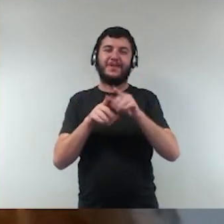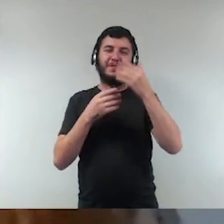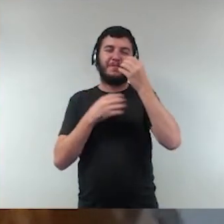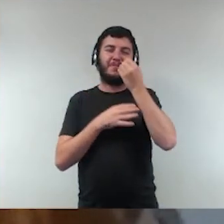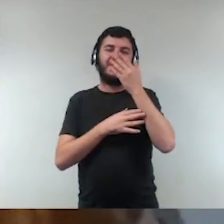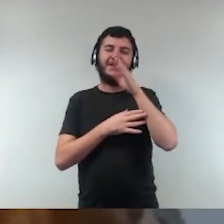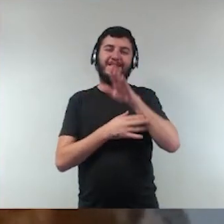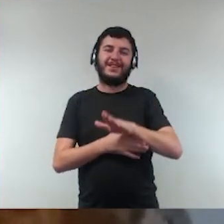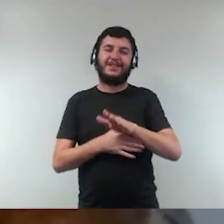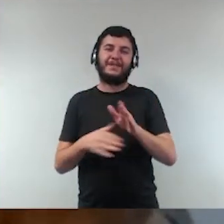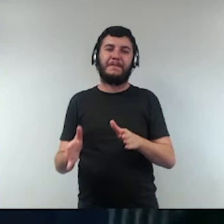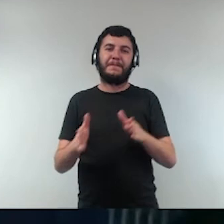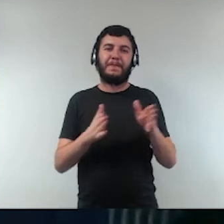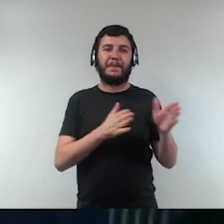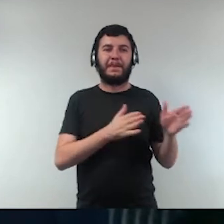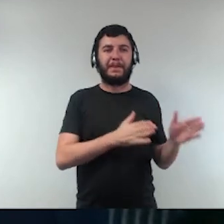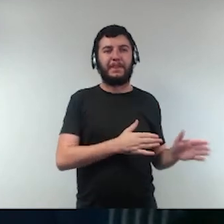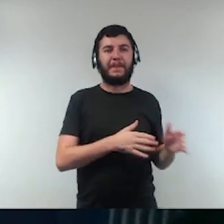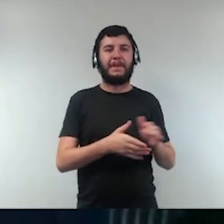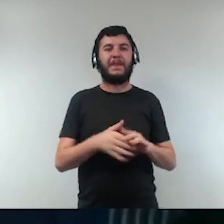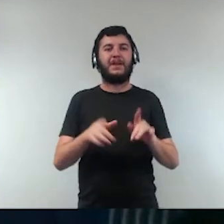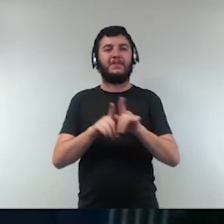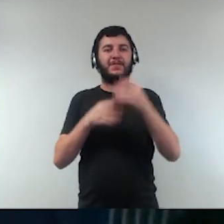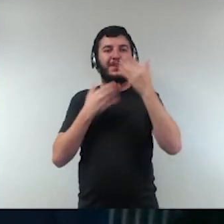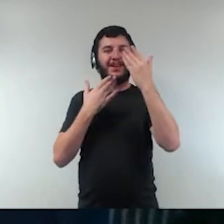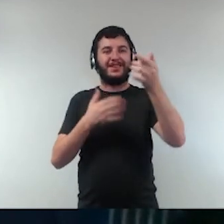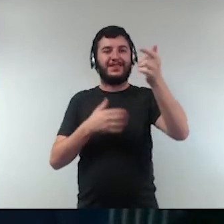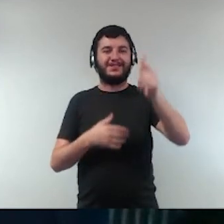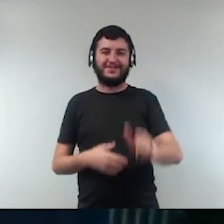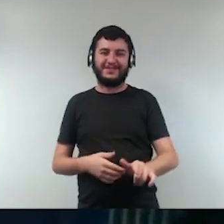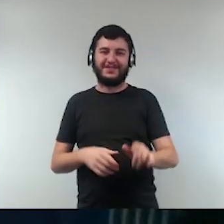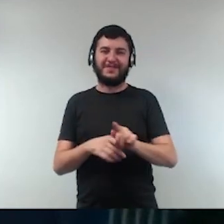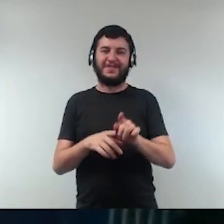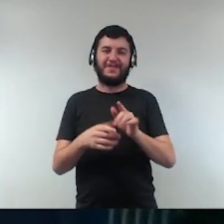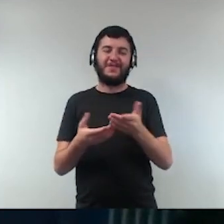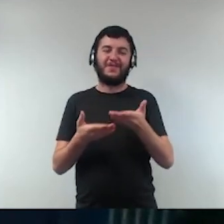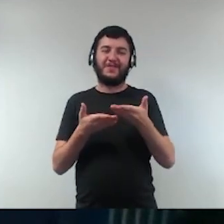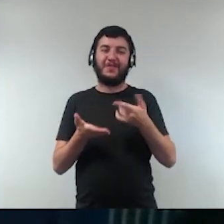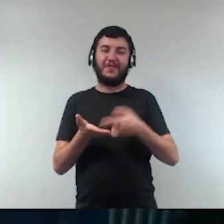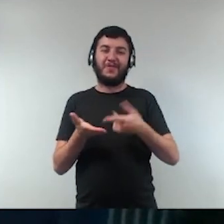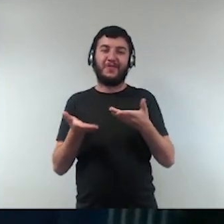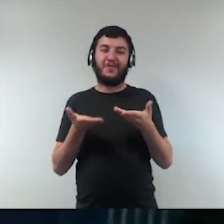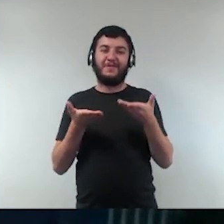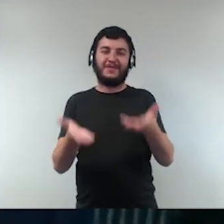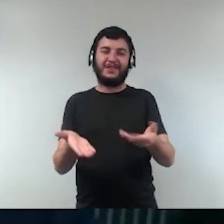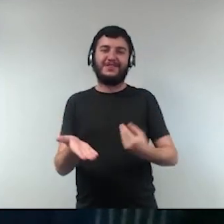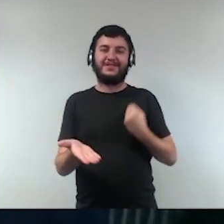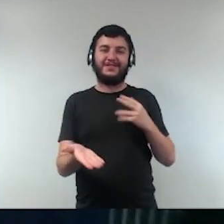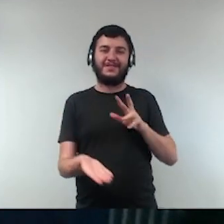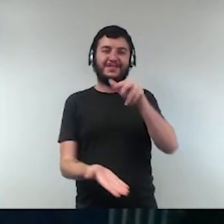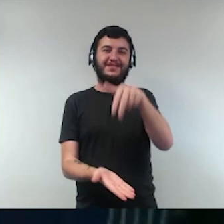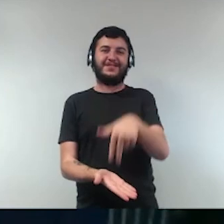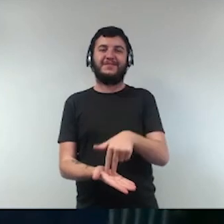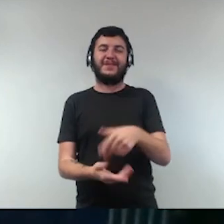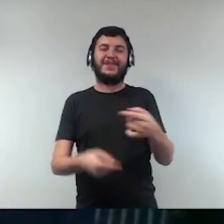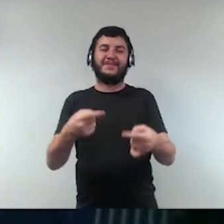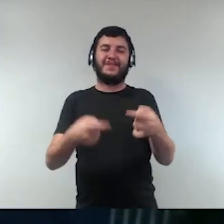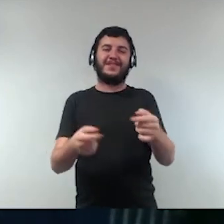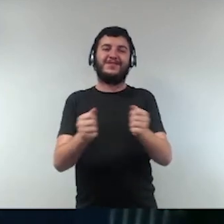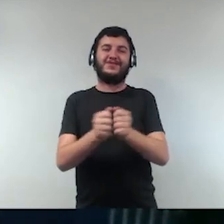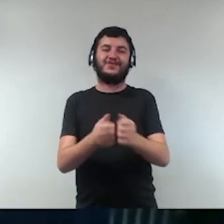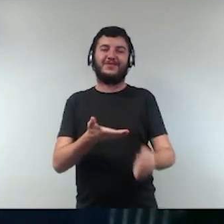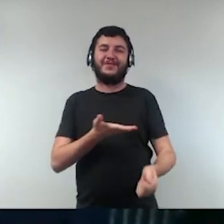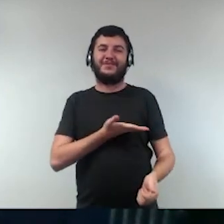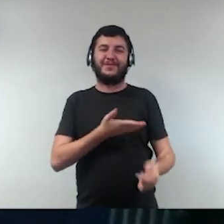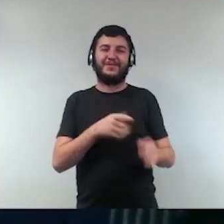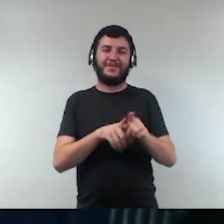tarde. Eu também agradeço mais uma vez pelo convite, pela possibilidade de estar junto de amigos, queridos. Agradeço a